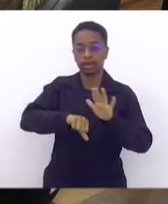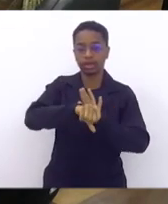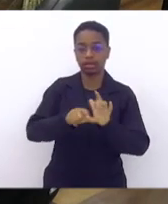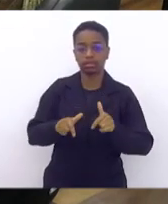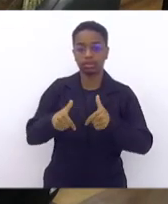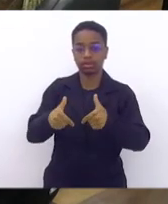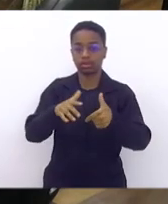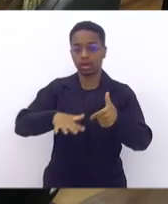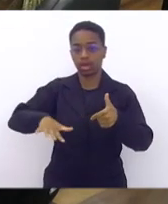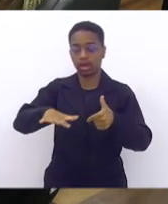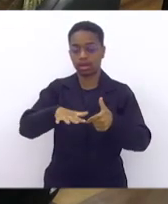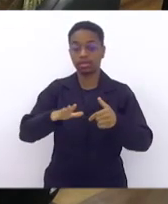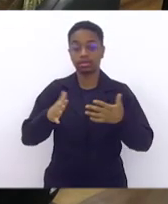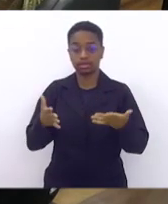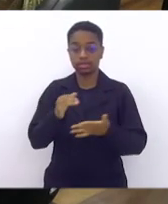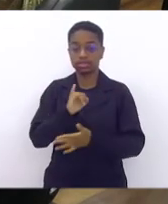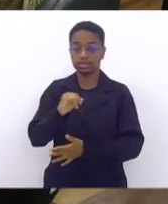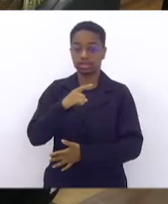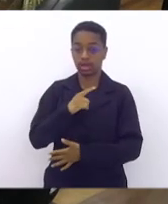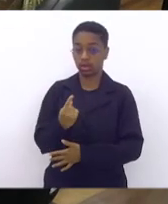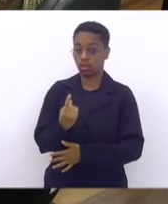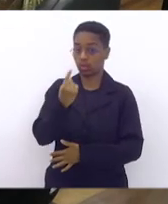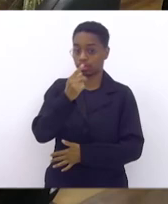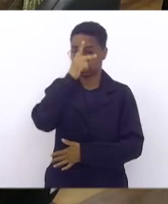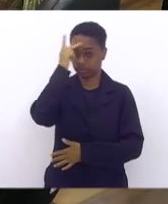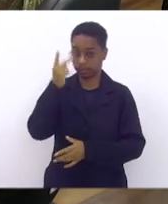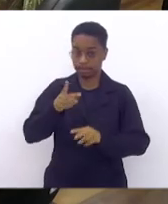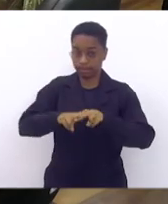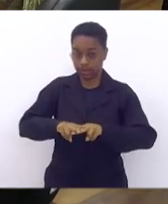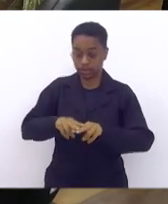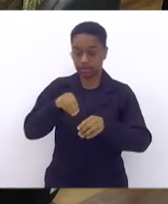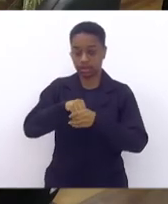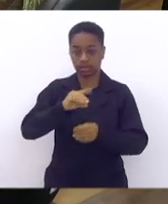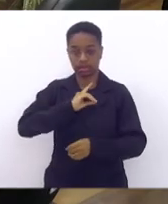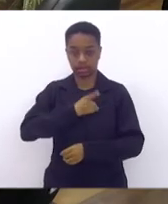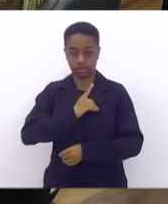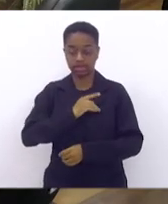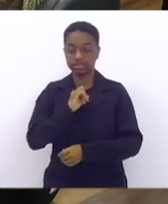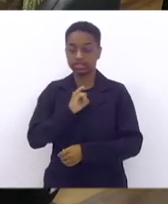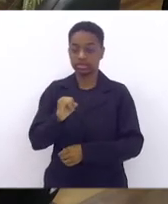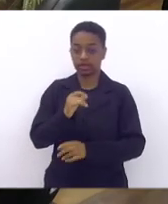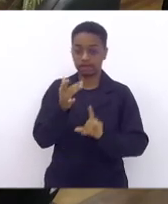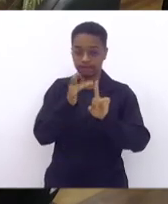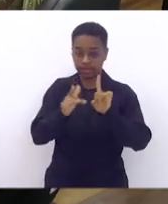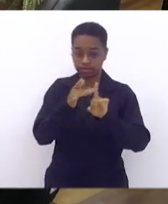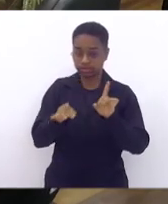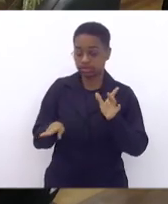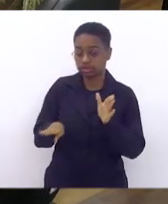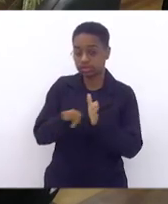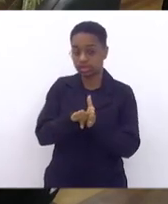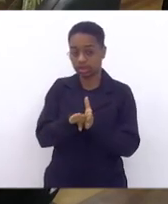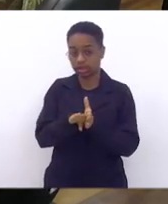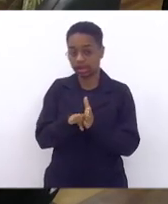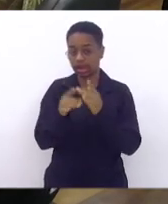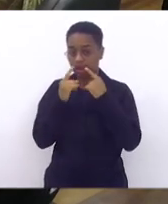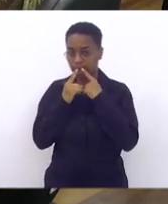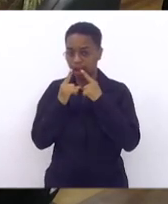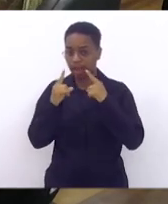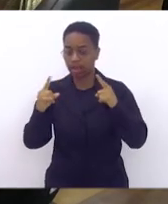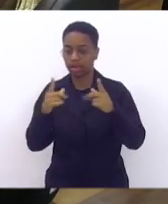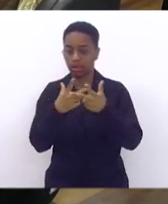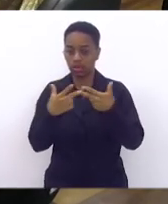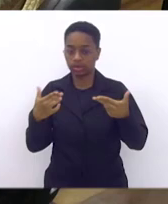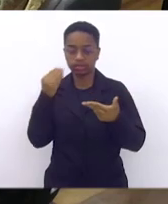E aí, se tiver um preso na delegacia e a vítima chegar... é, com uma reclamação,